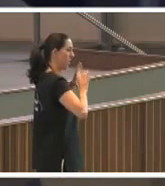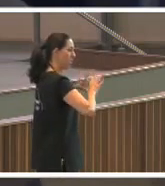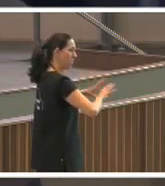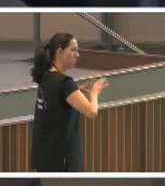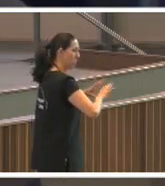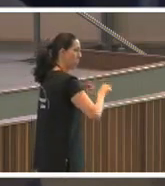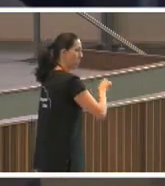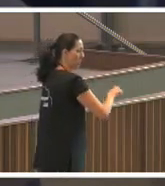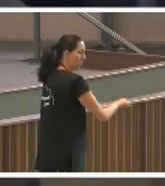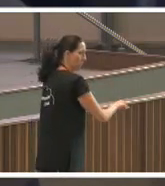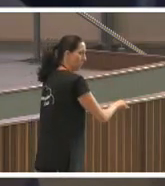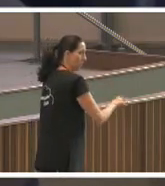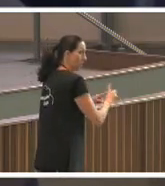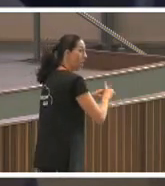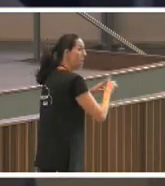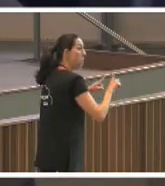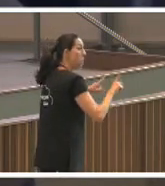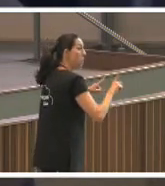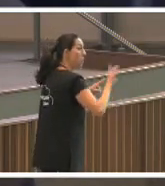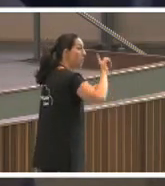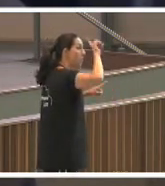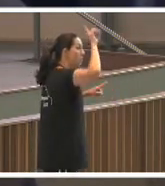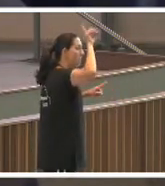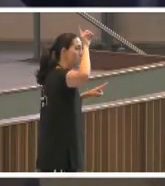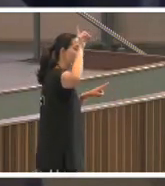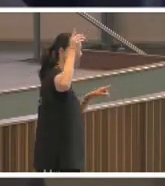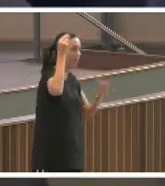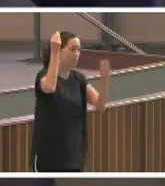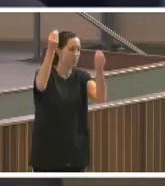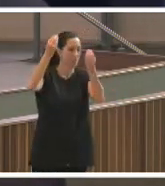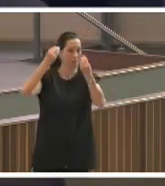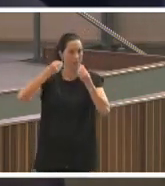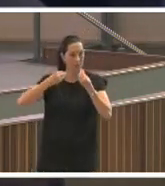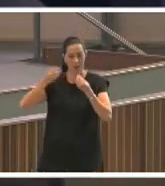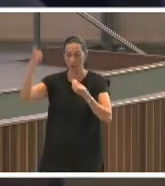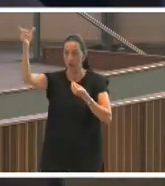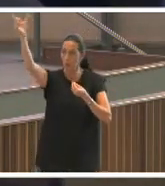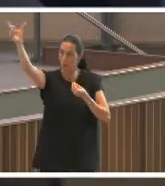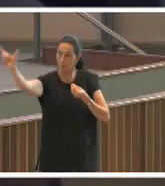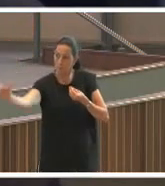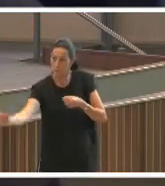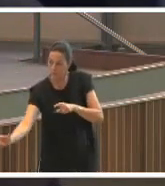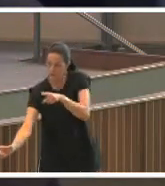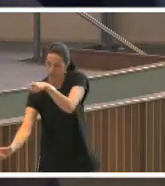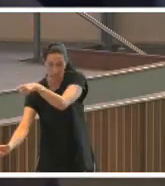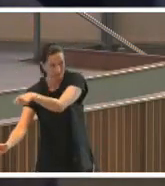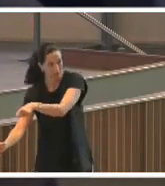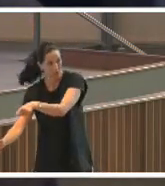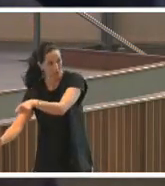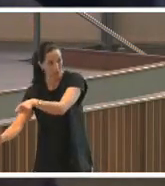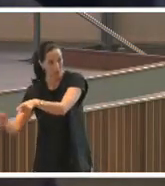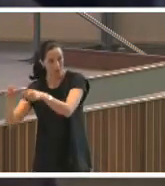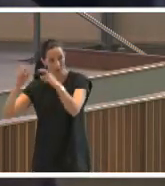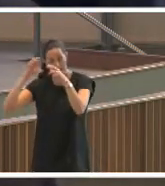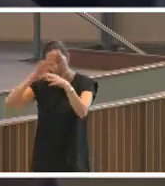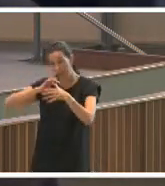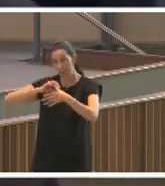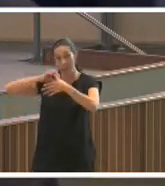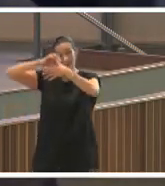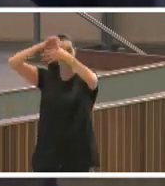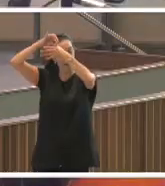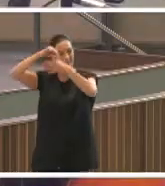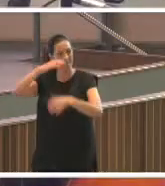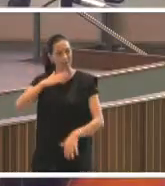coisa para você: se não tem ninguém que você admita a autoridade espiritual sobre